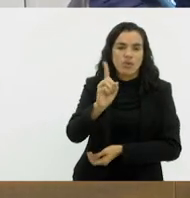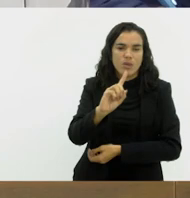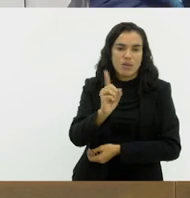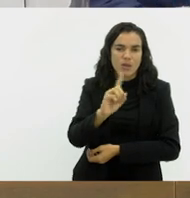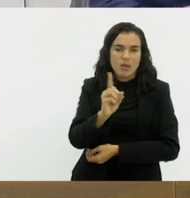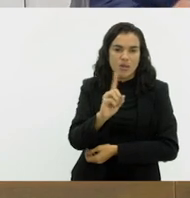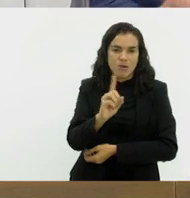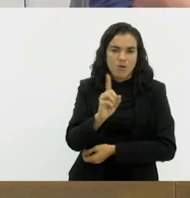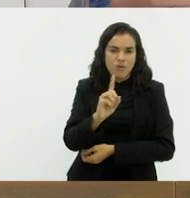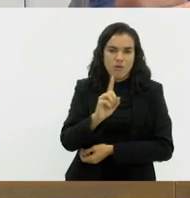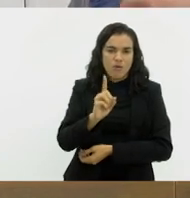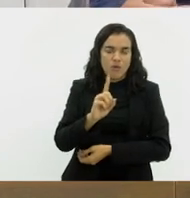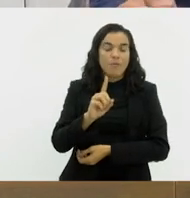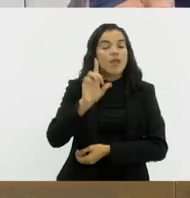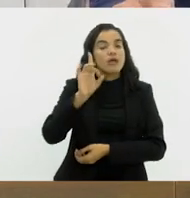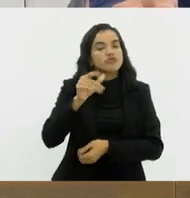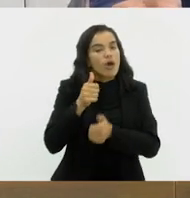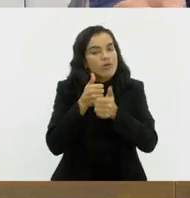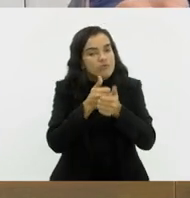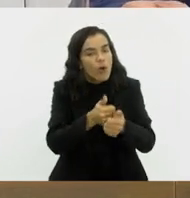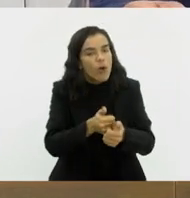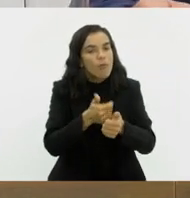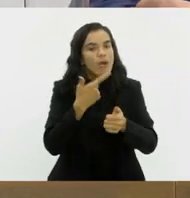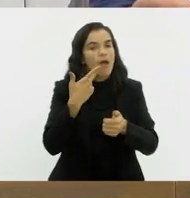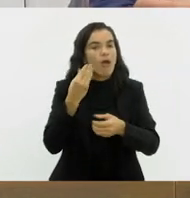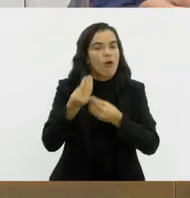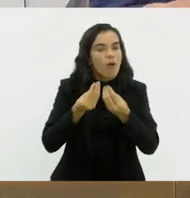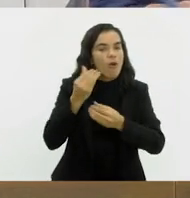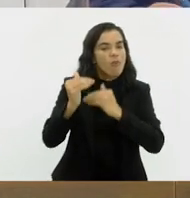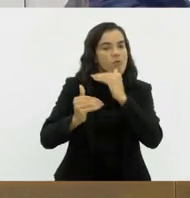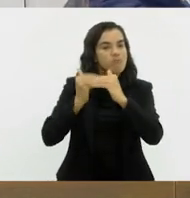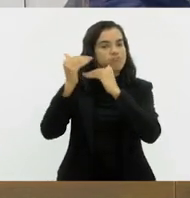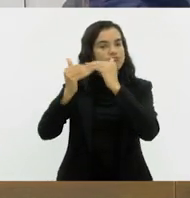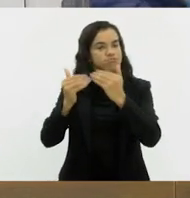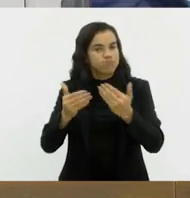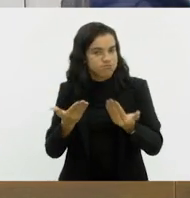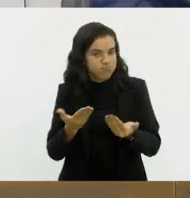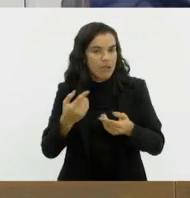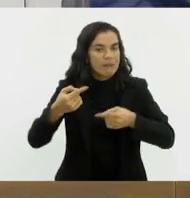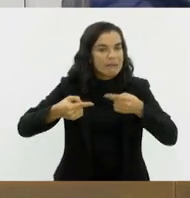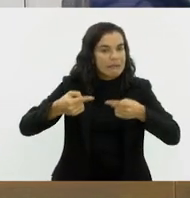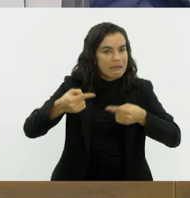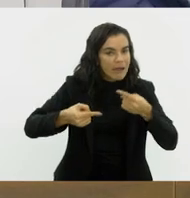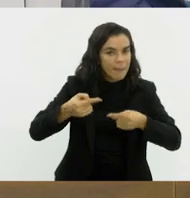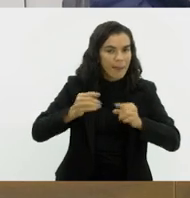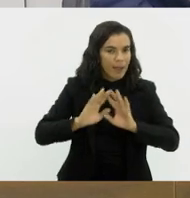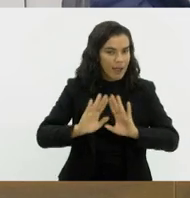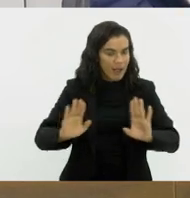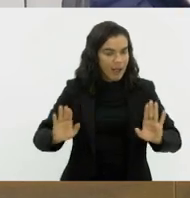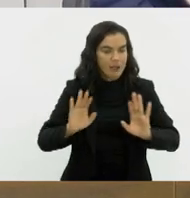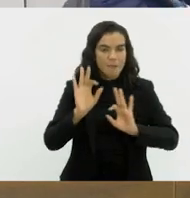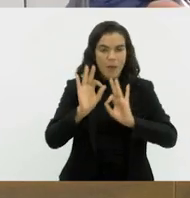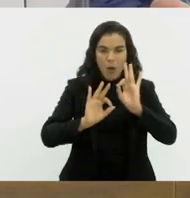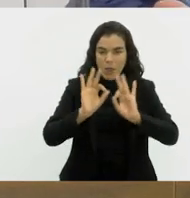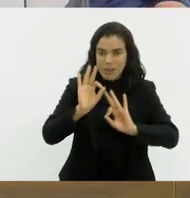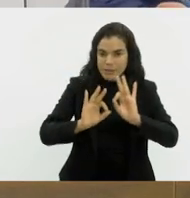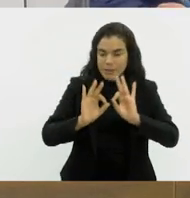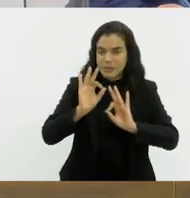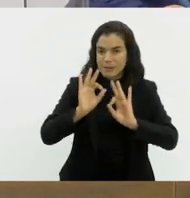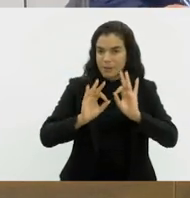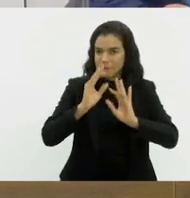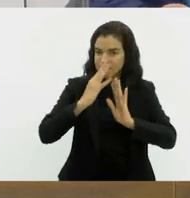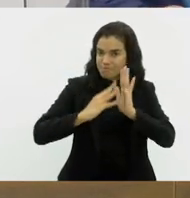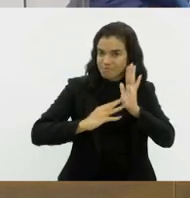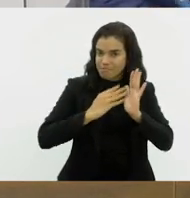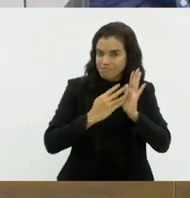Não é ter assento, não é nada disso, é simplesmente poder acompanhar o desenvolvimento da ação, os debates sobre o planejamento sobre o